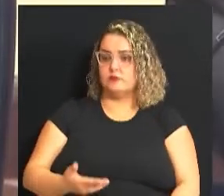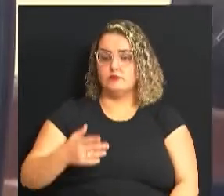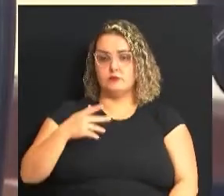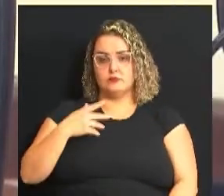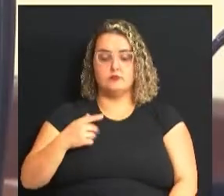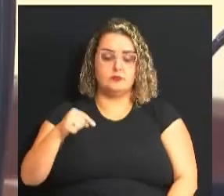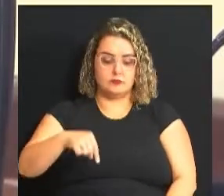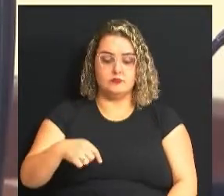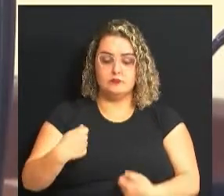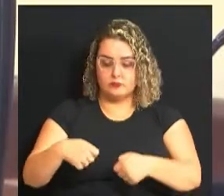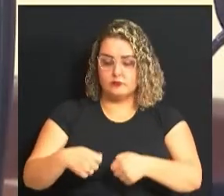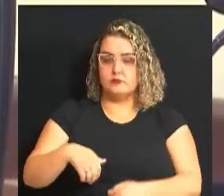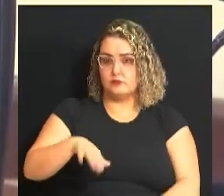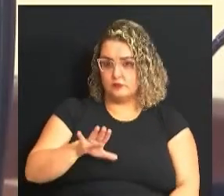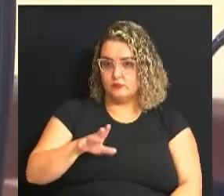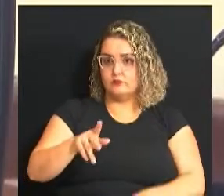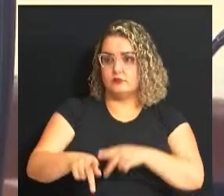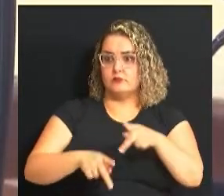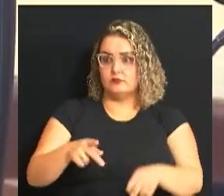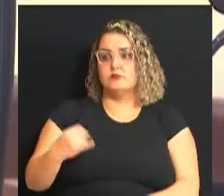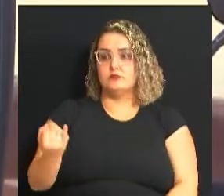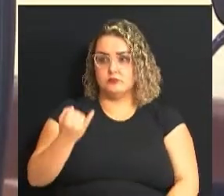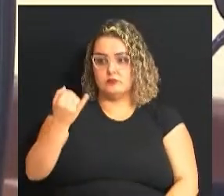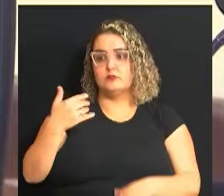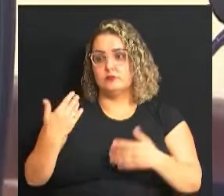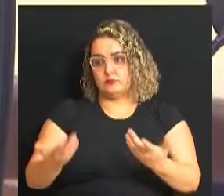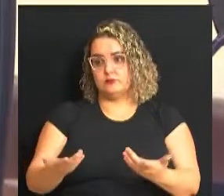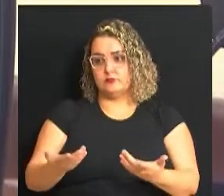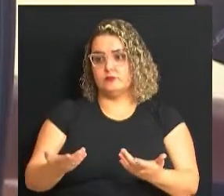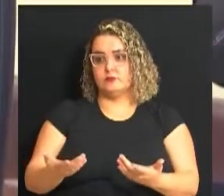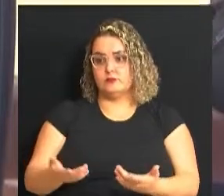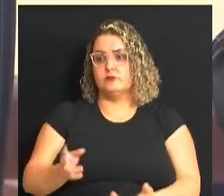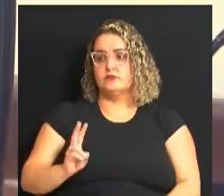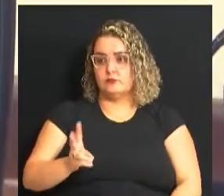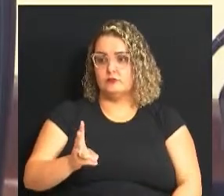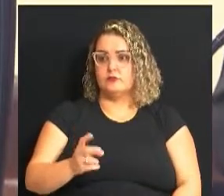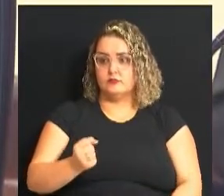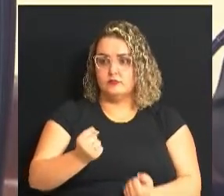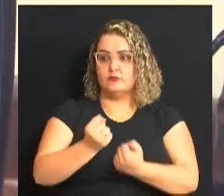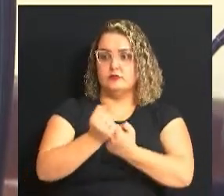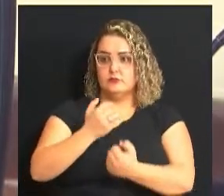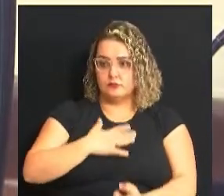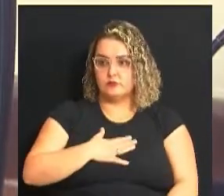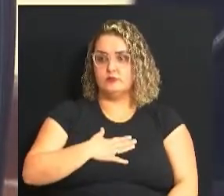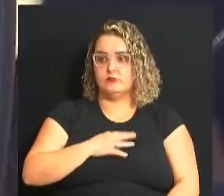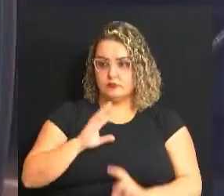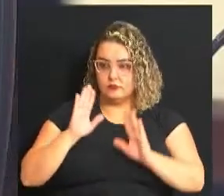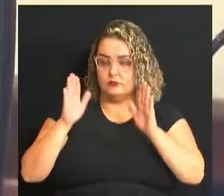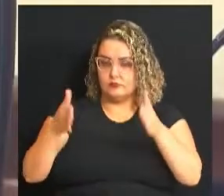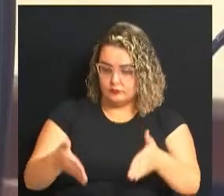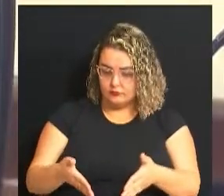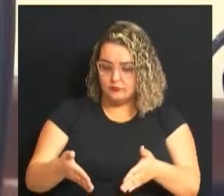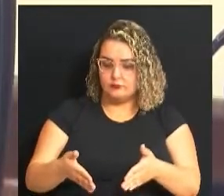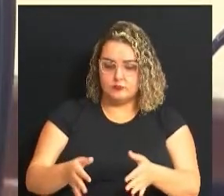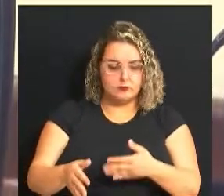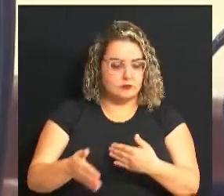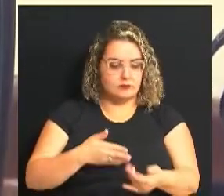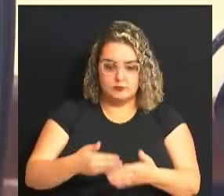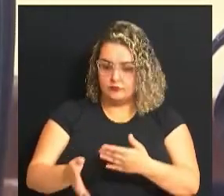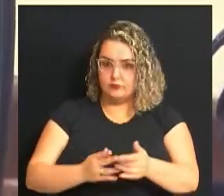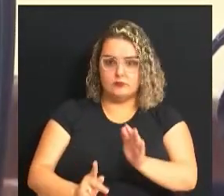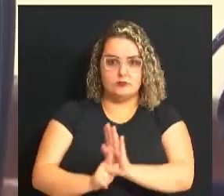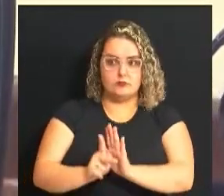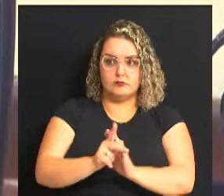nessa cidade, é extremamente importante. Então, conte sempre com o meu apoio nesse sentido, que qualquer projeto que a gente vá